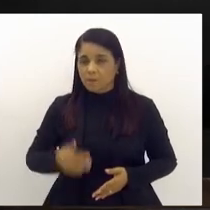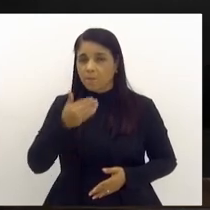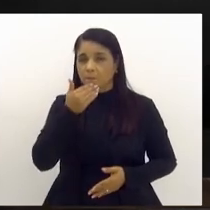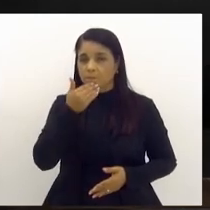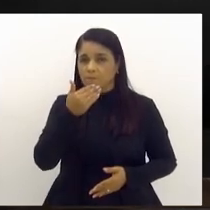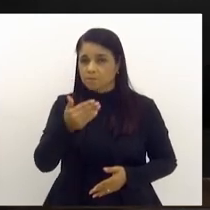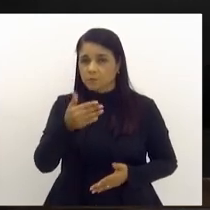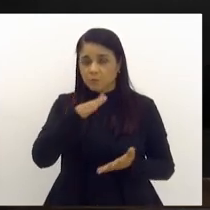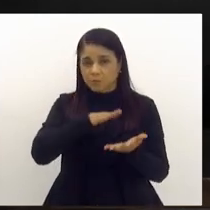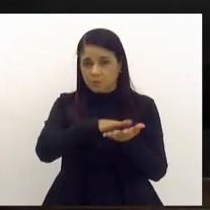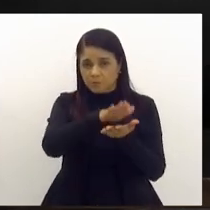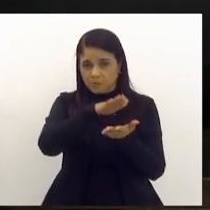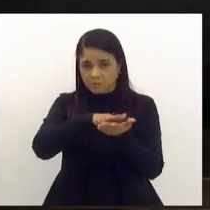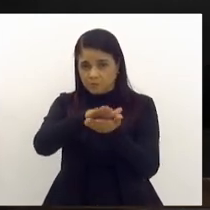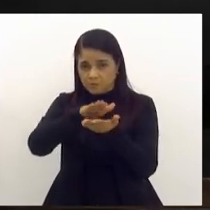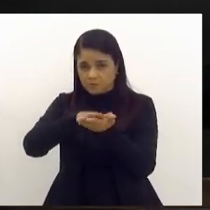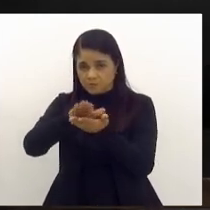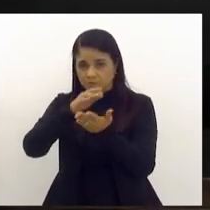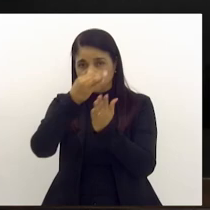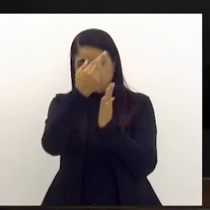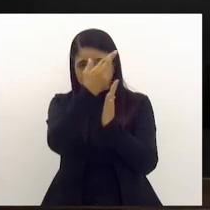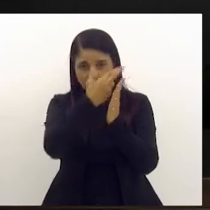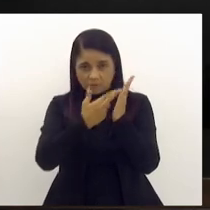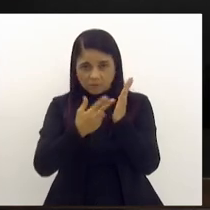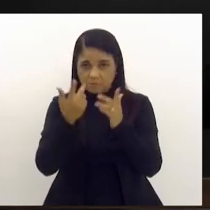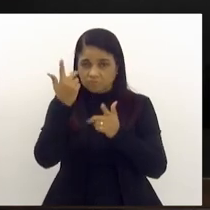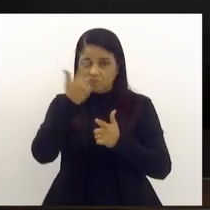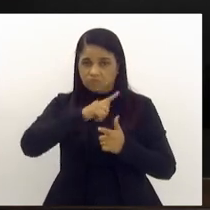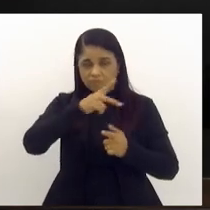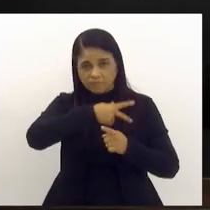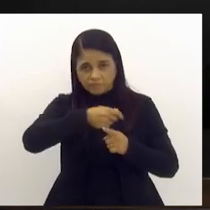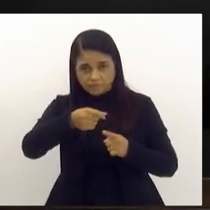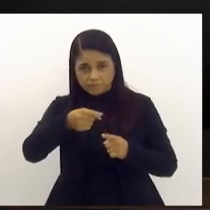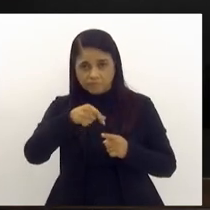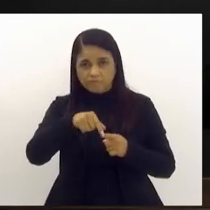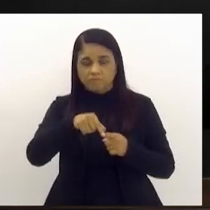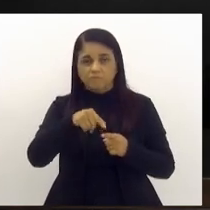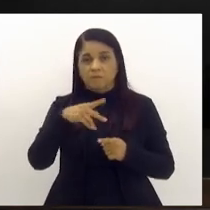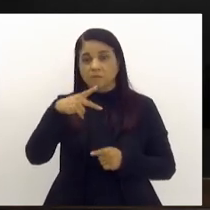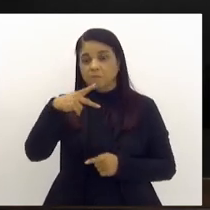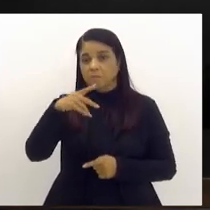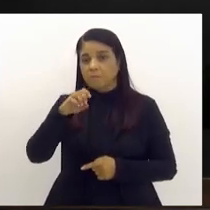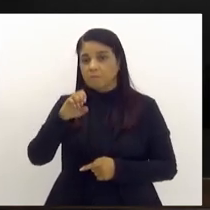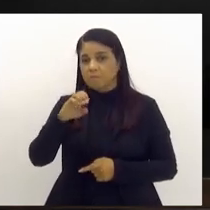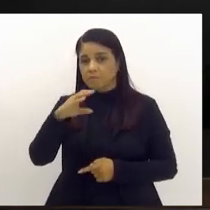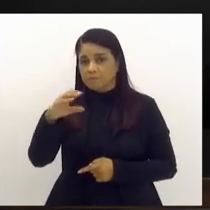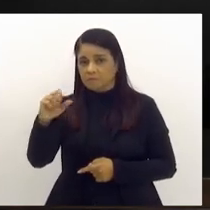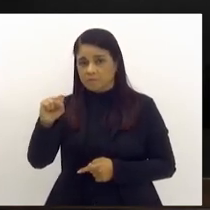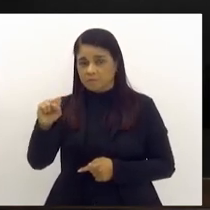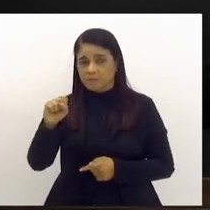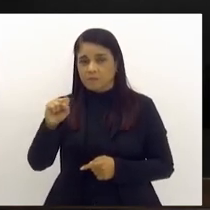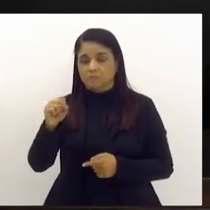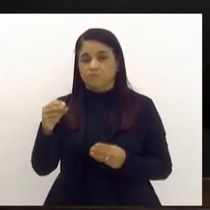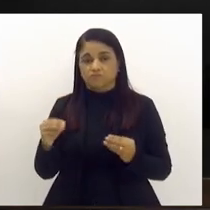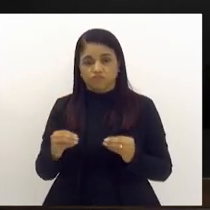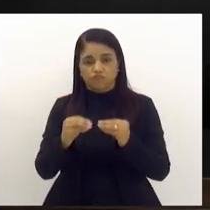para publicar todas as redações do vencido, das PECs, no extra